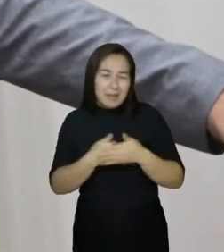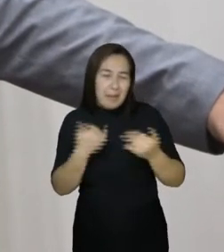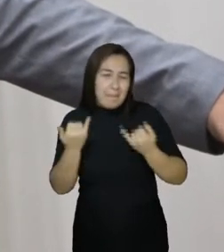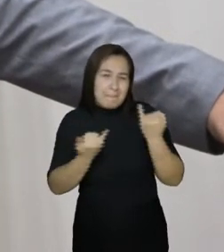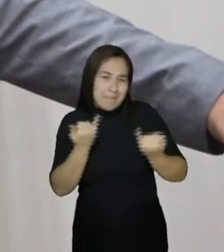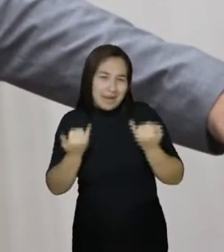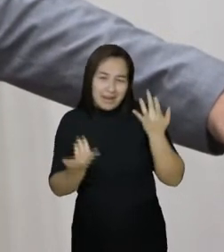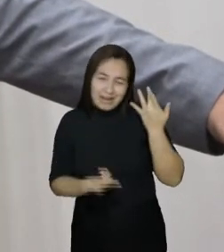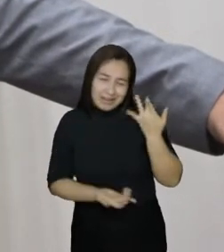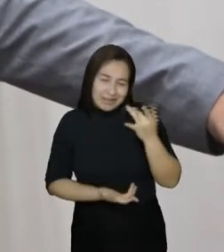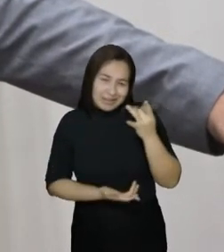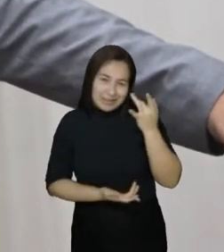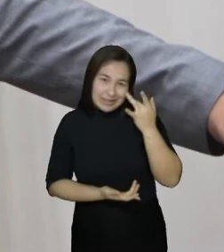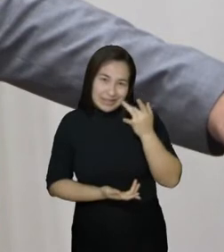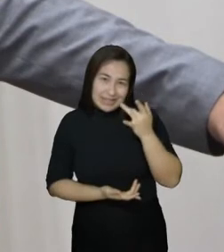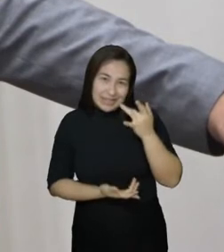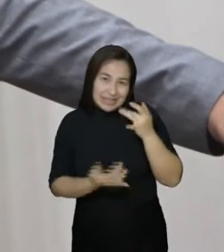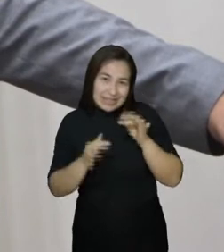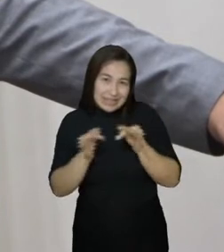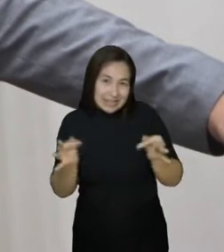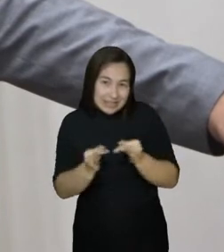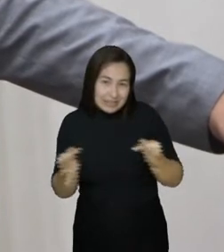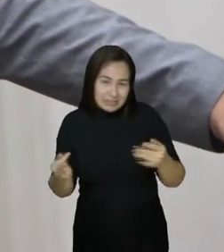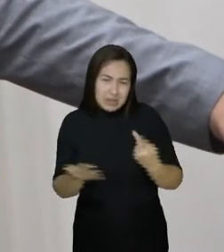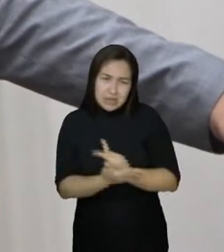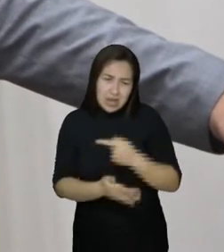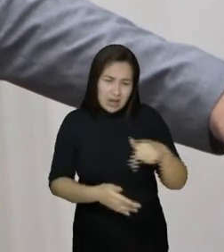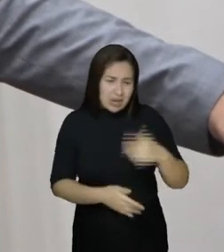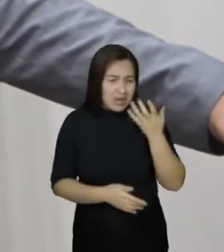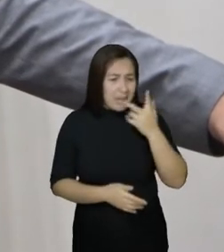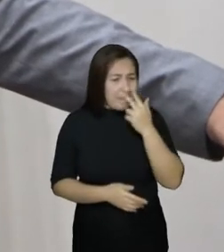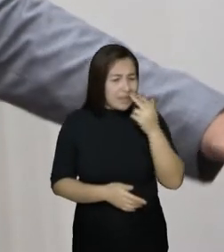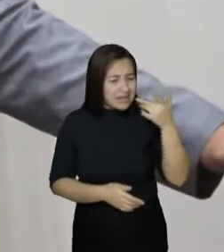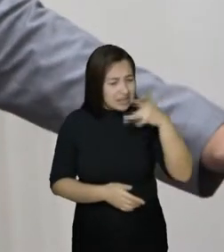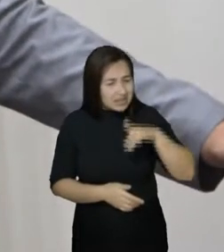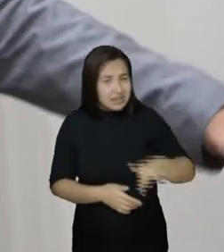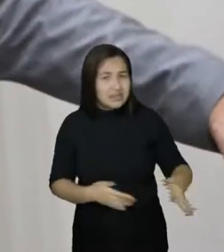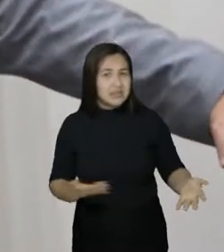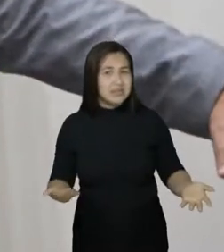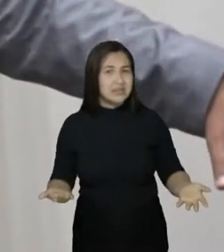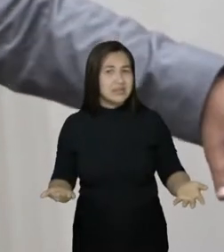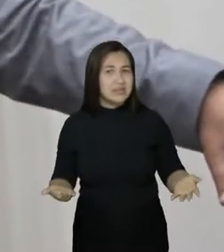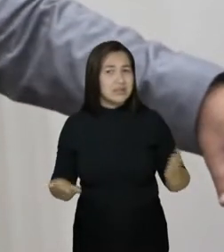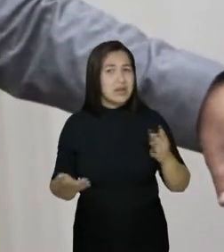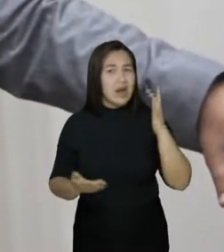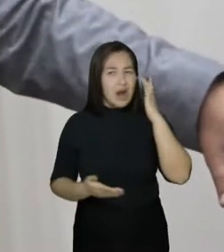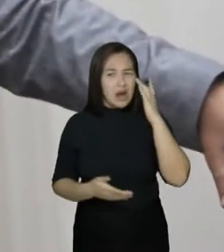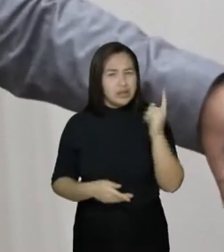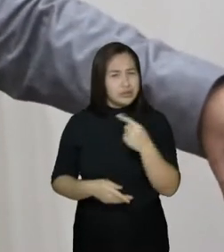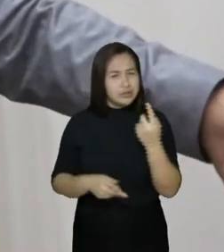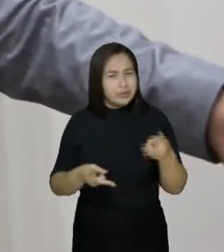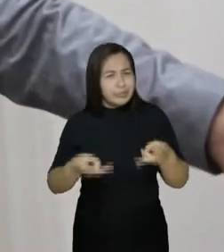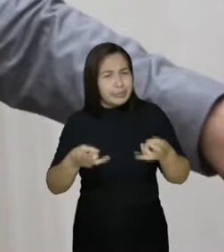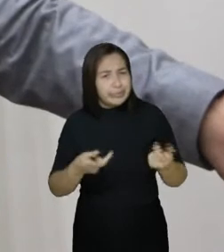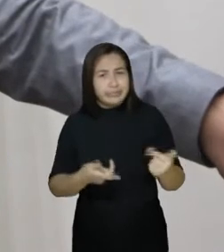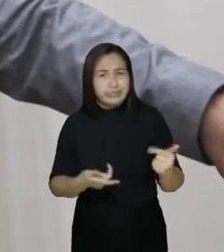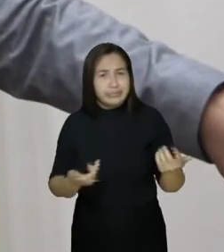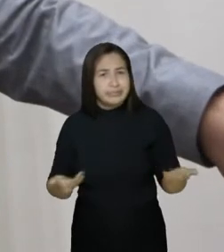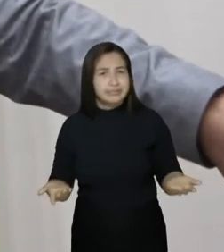vendo. Foi esse erro infantil que cometeram aqui. Achando que ninguém estava percebendo isso. Mas, enfim,